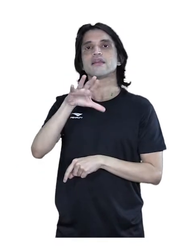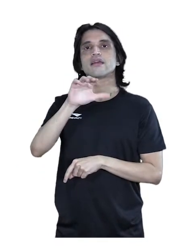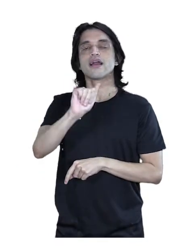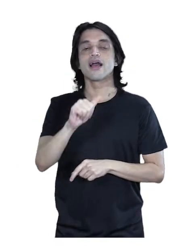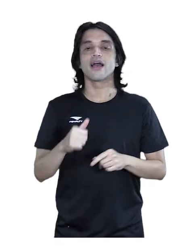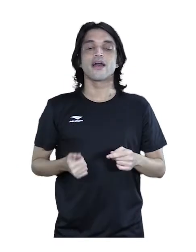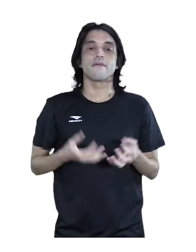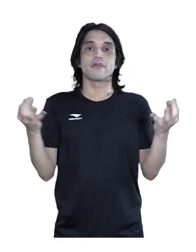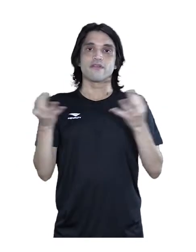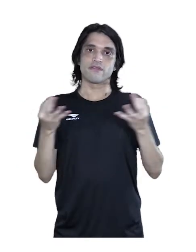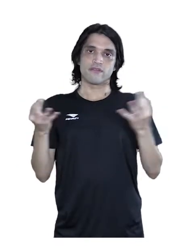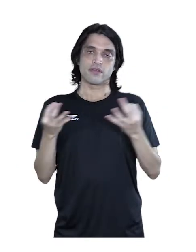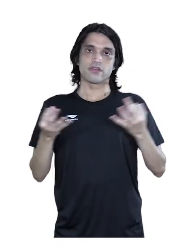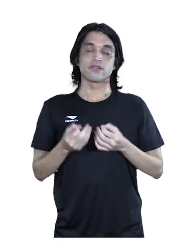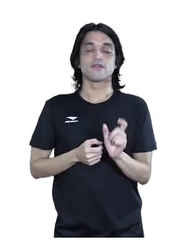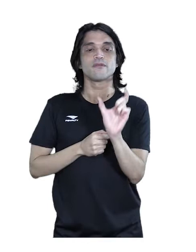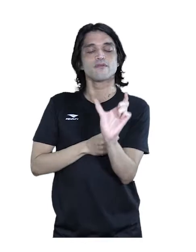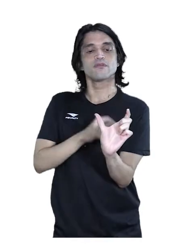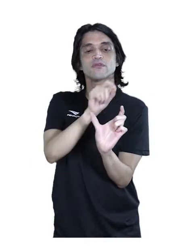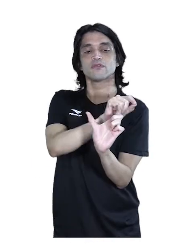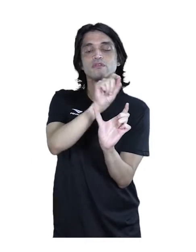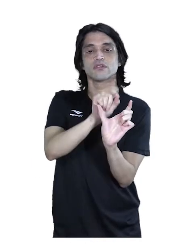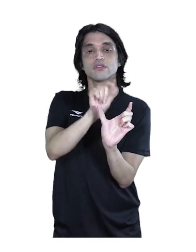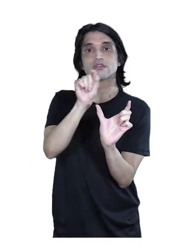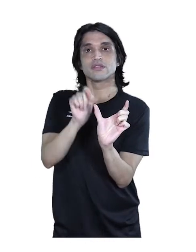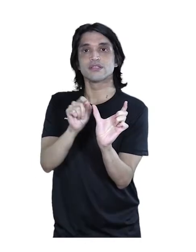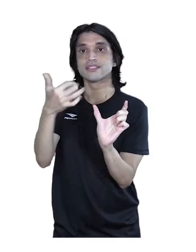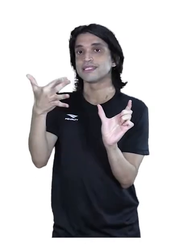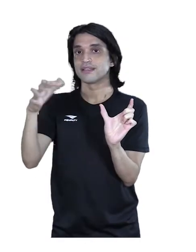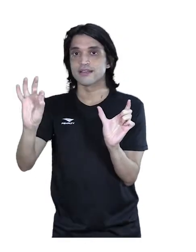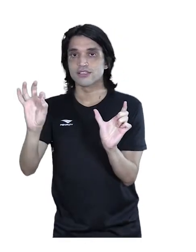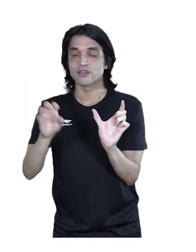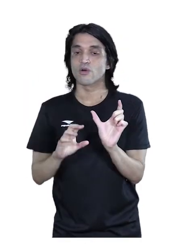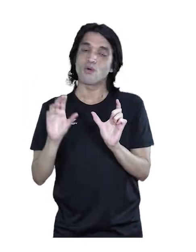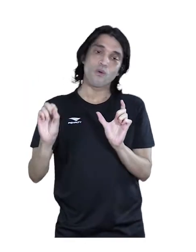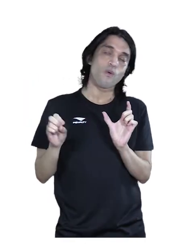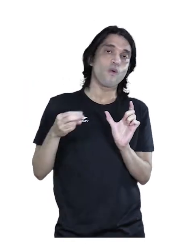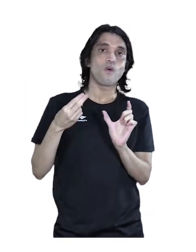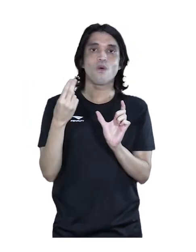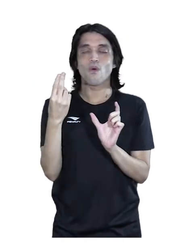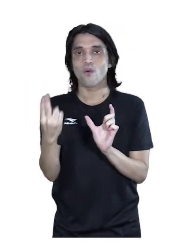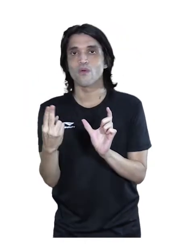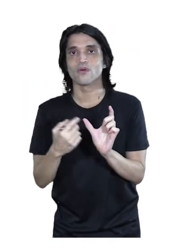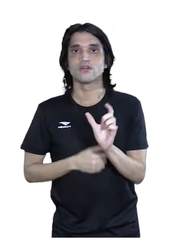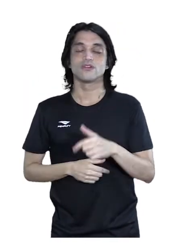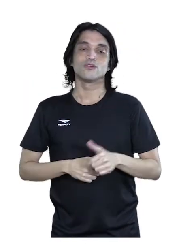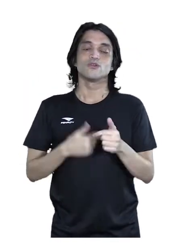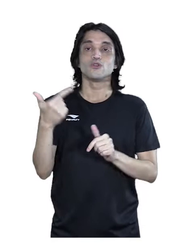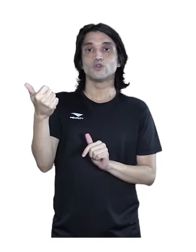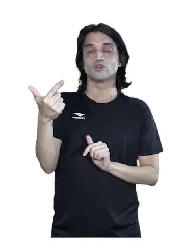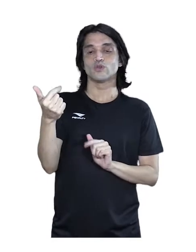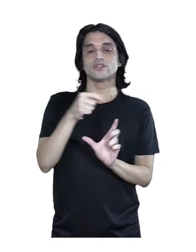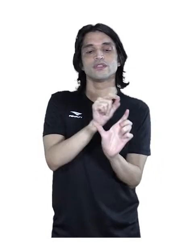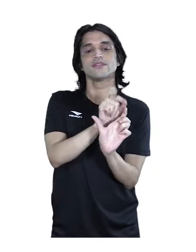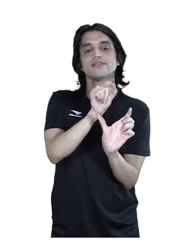versos decassílabos, ou seja, 10 sílabas poéticas, ou em versos alexandrinos, 12